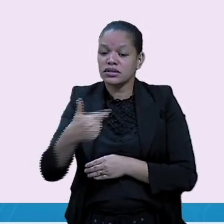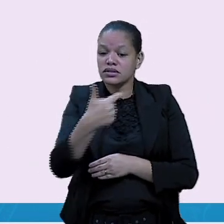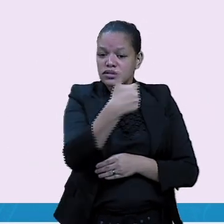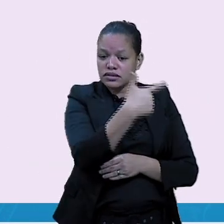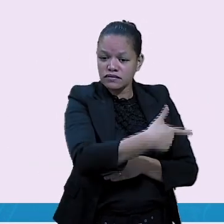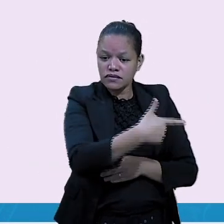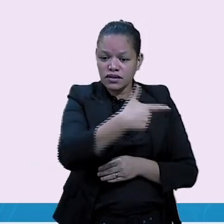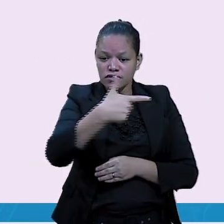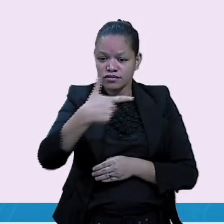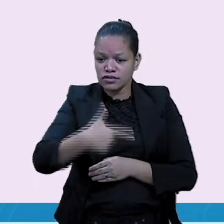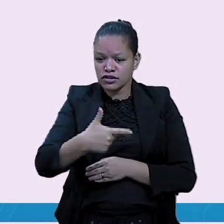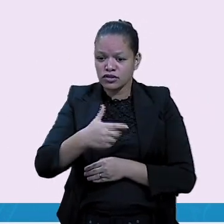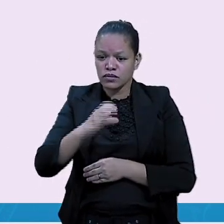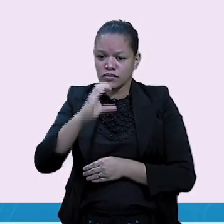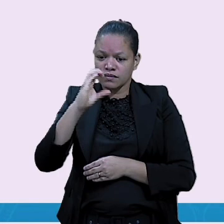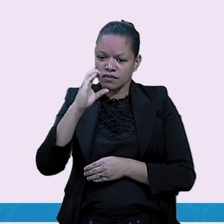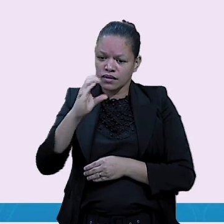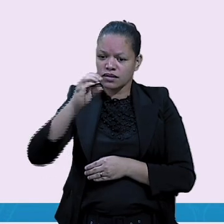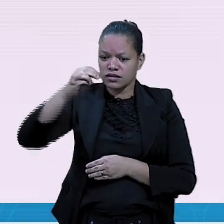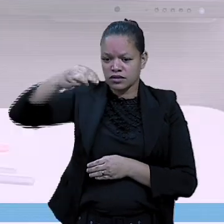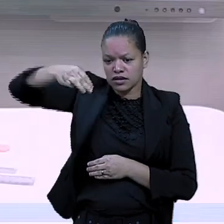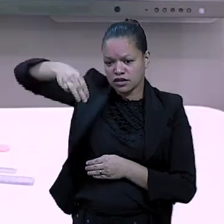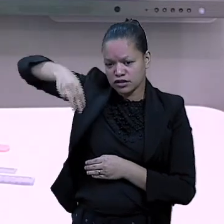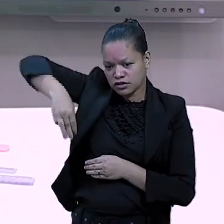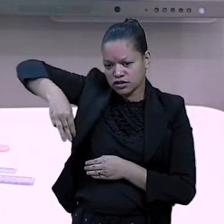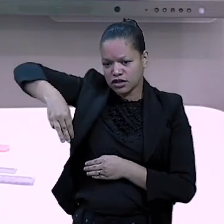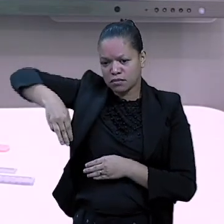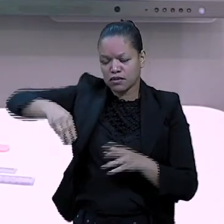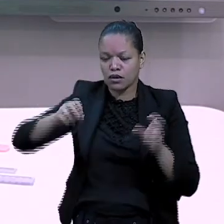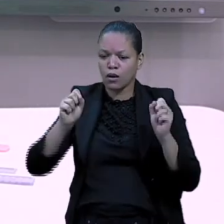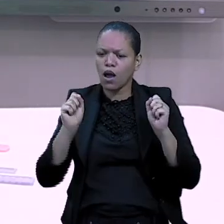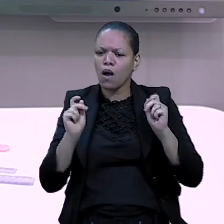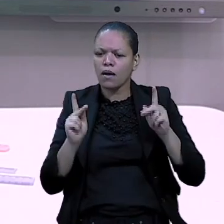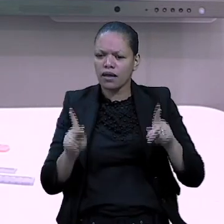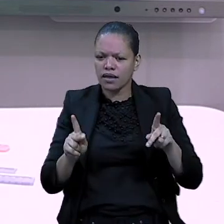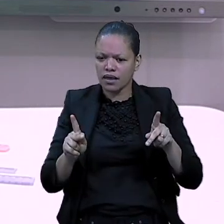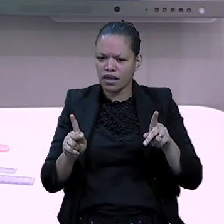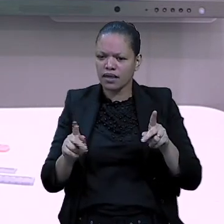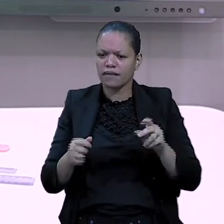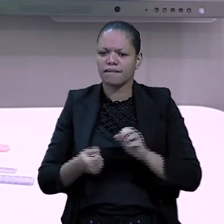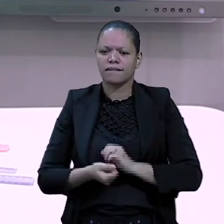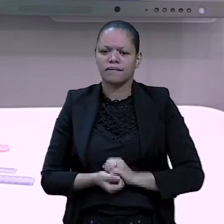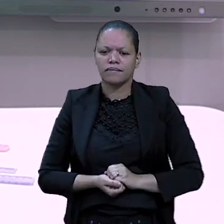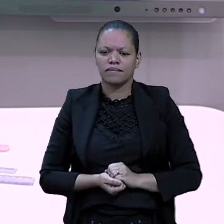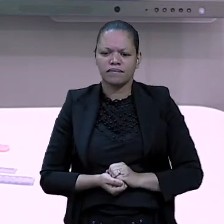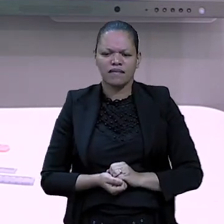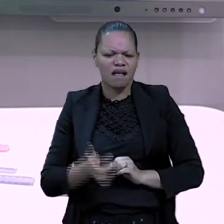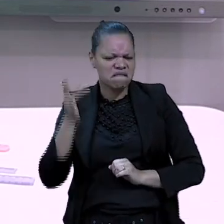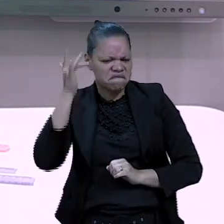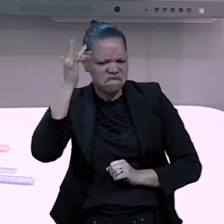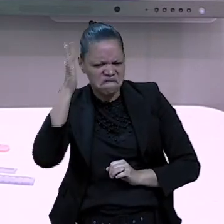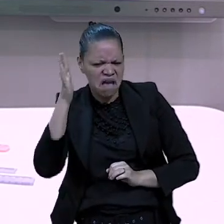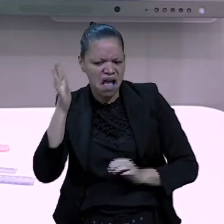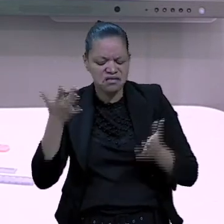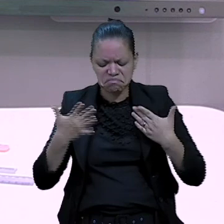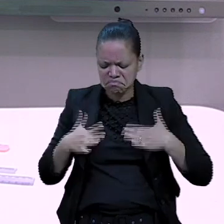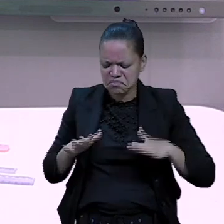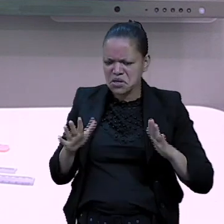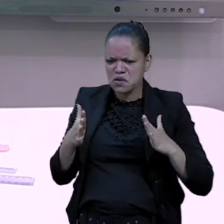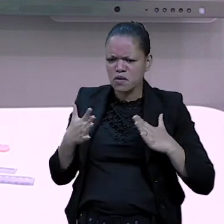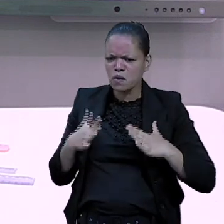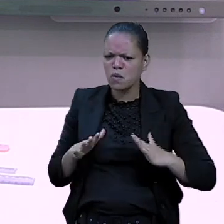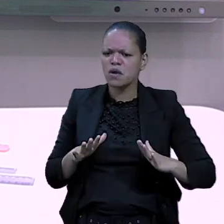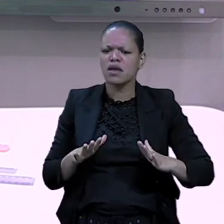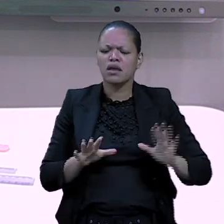centímetros, né? Então, a Eduarda é 22 centímetros maior do que a Thaís. Viu como é tranquilo de fazer a atividade, gente?